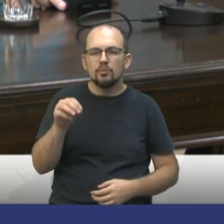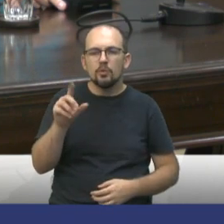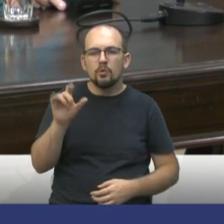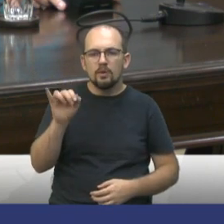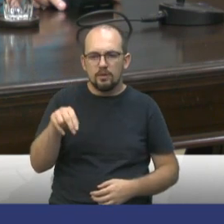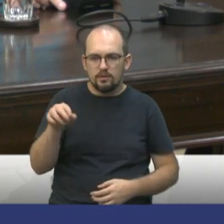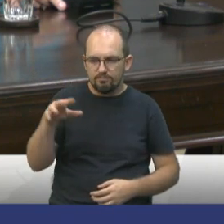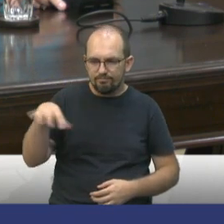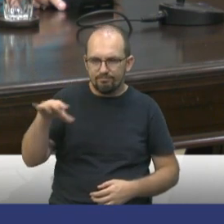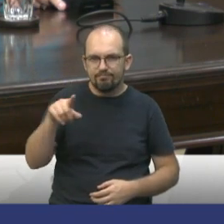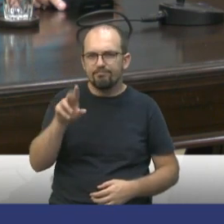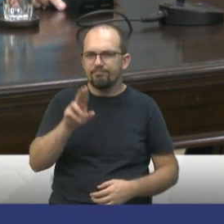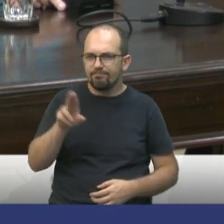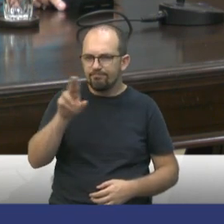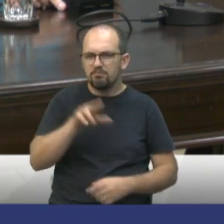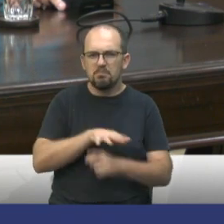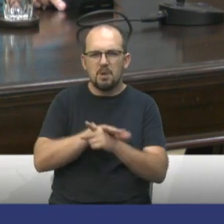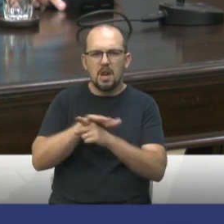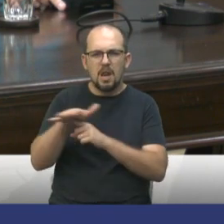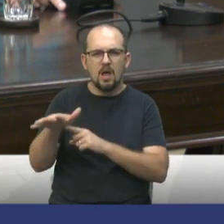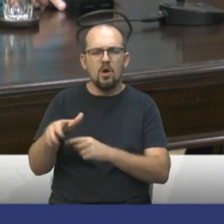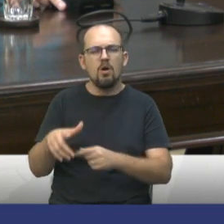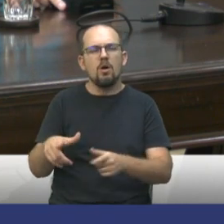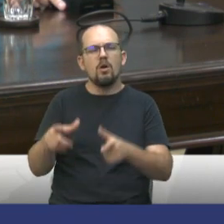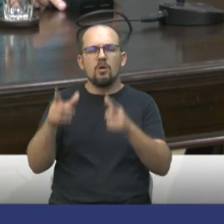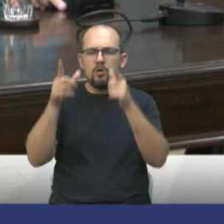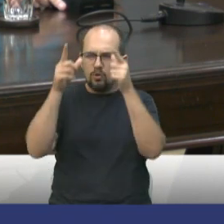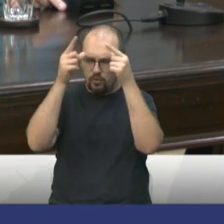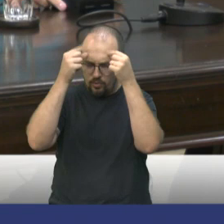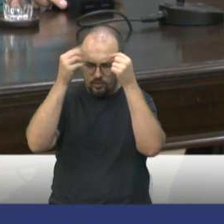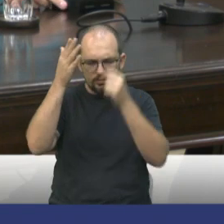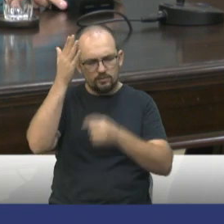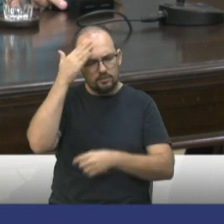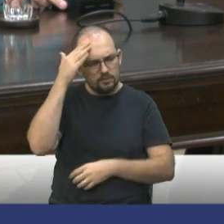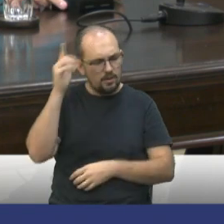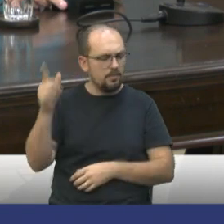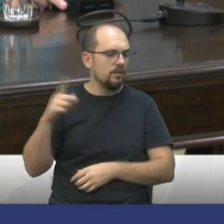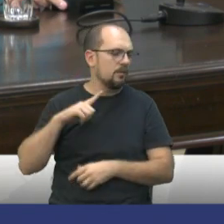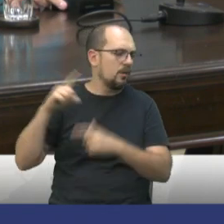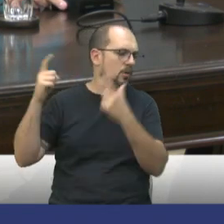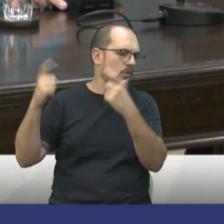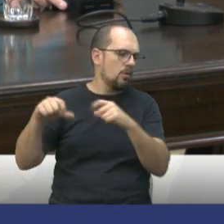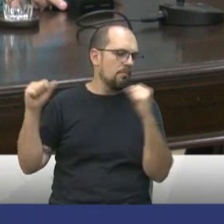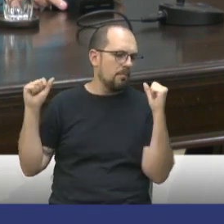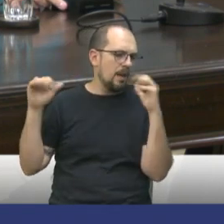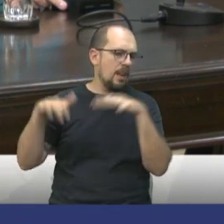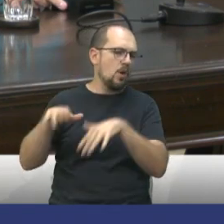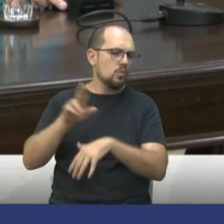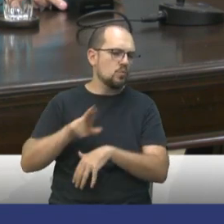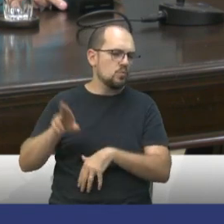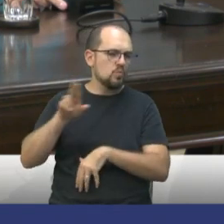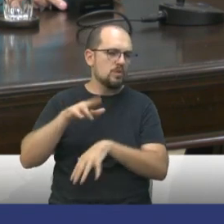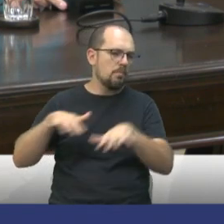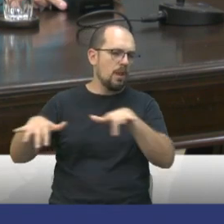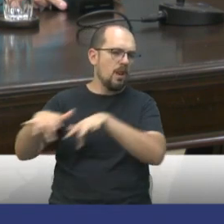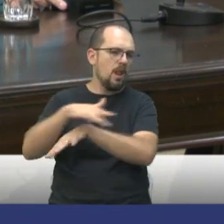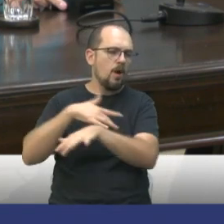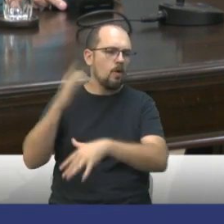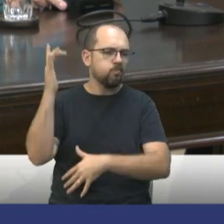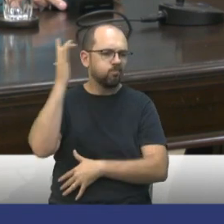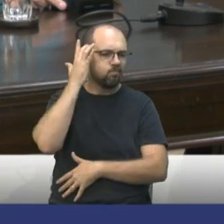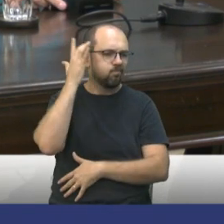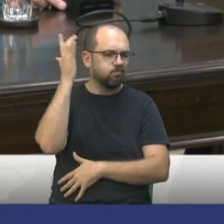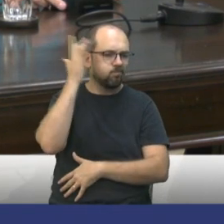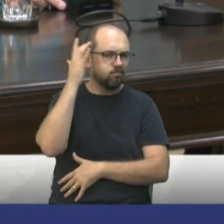isso é um alívio para mim, saber que aquela quadra está sendo utilizada com